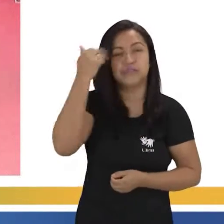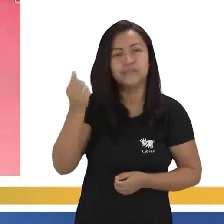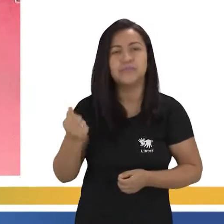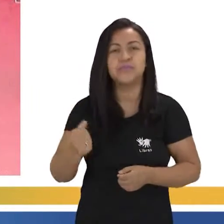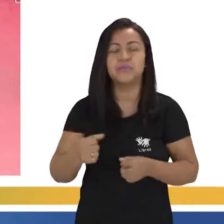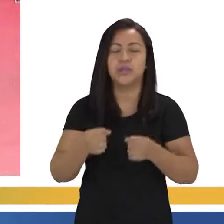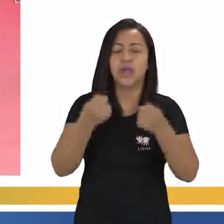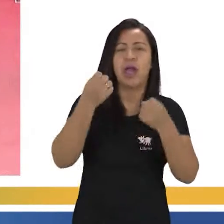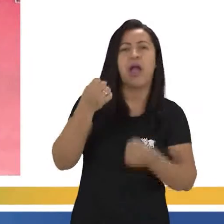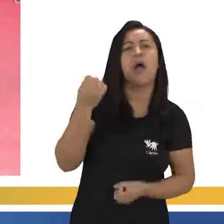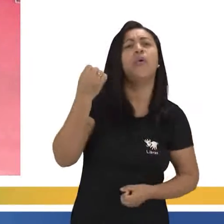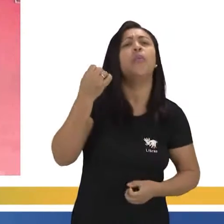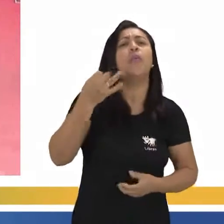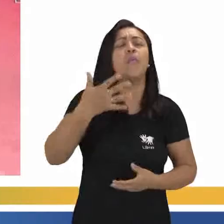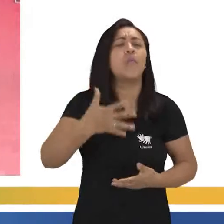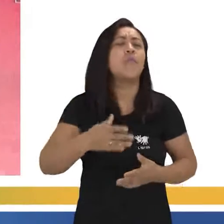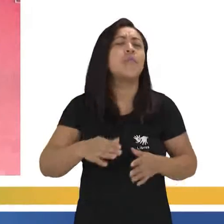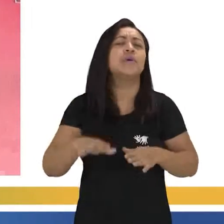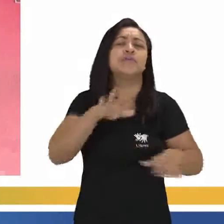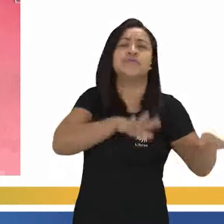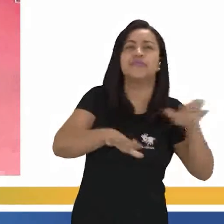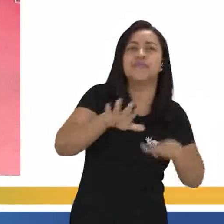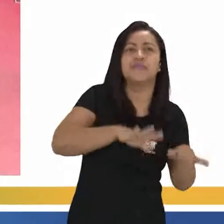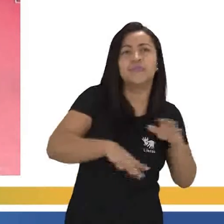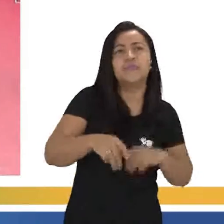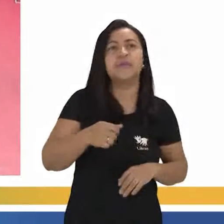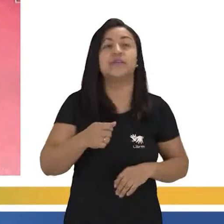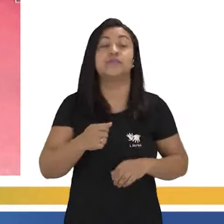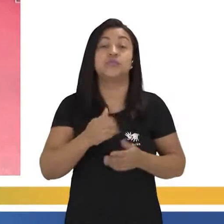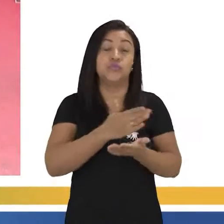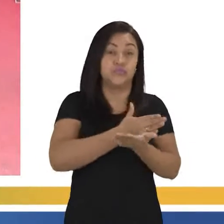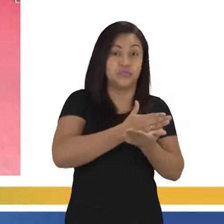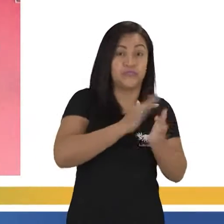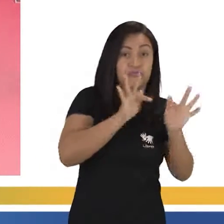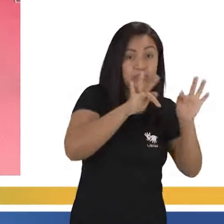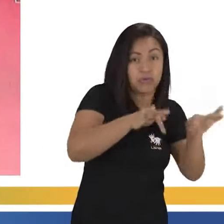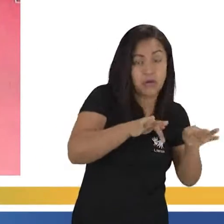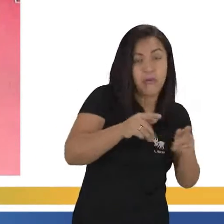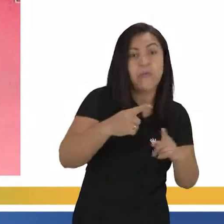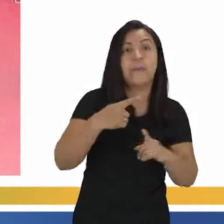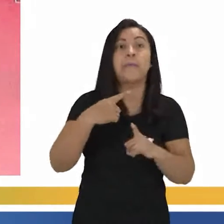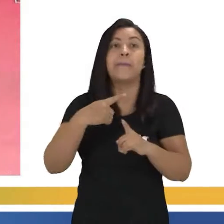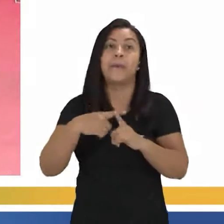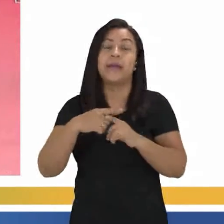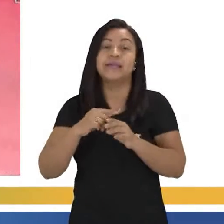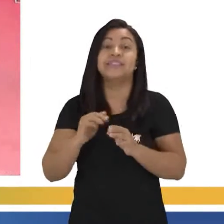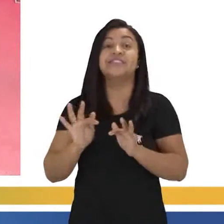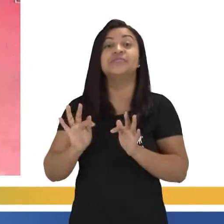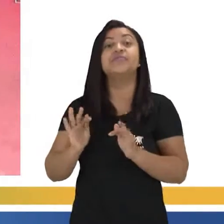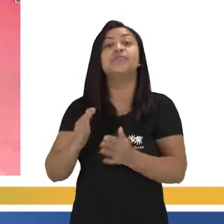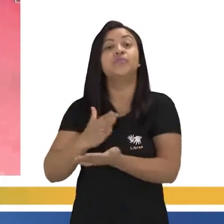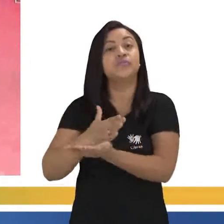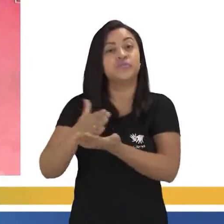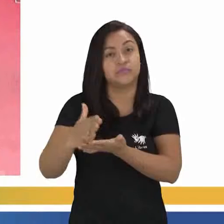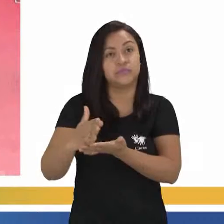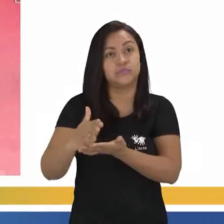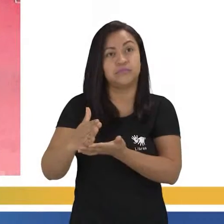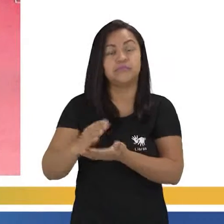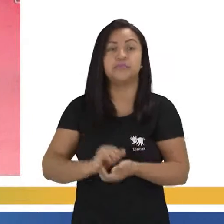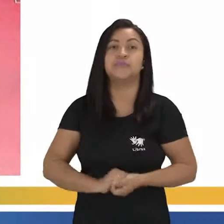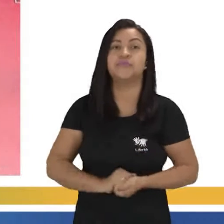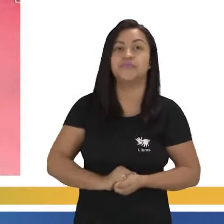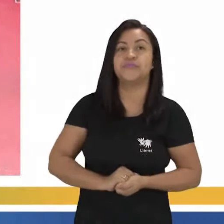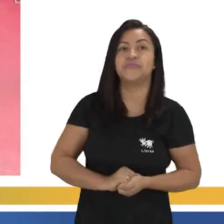de movimento final menos a quantidade de movimento inicial, certo? Por isso que tem o delta aí. Delta significa na